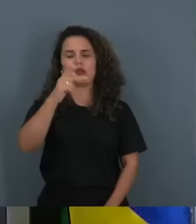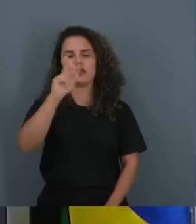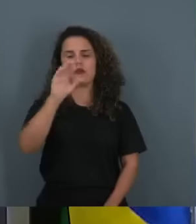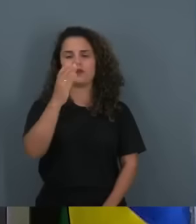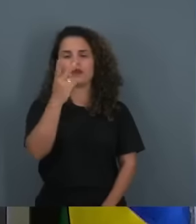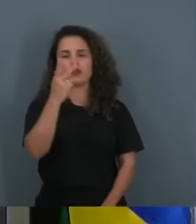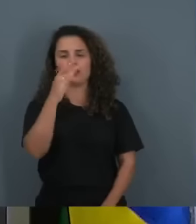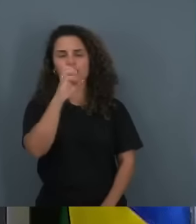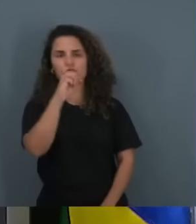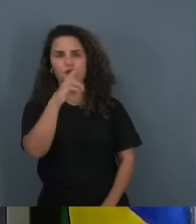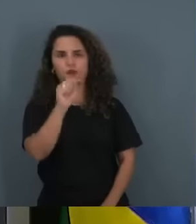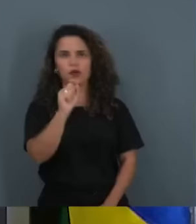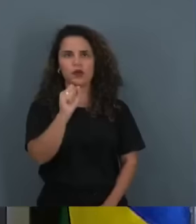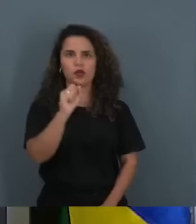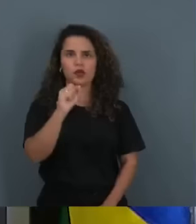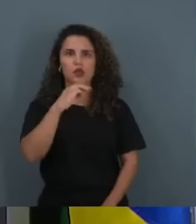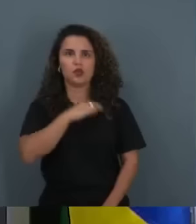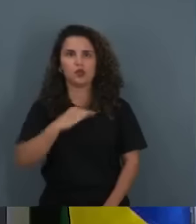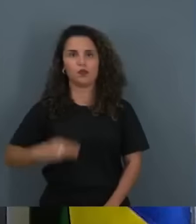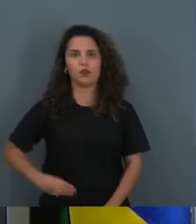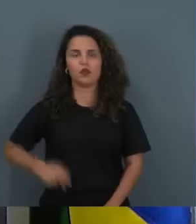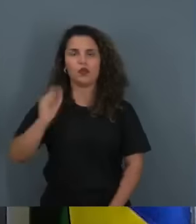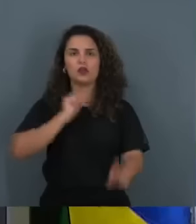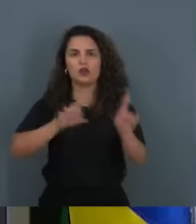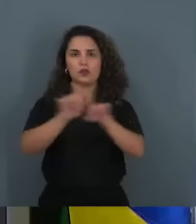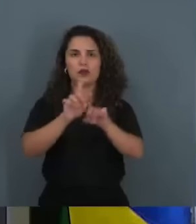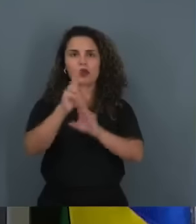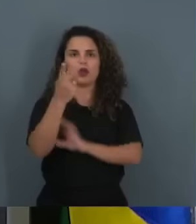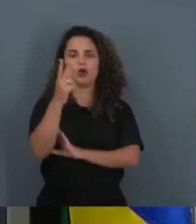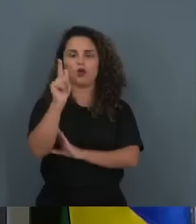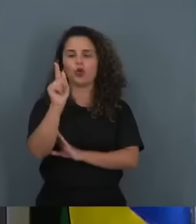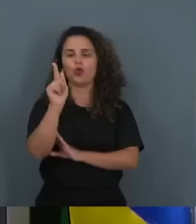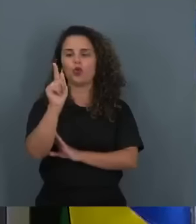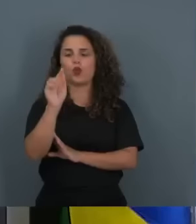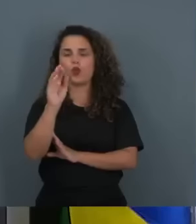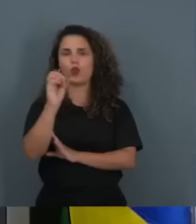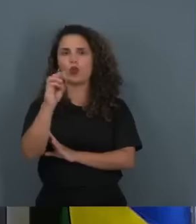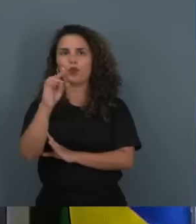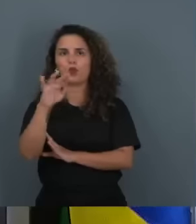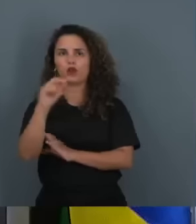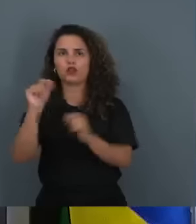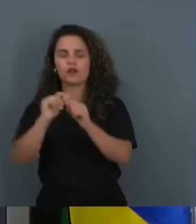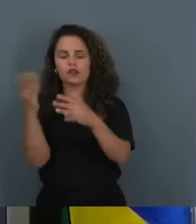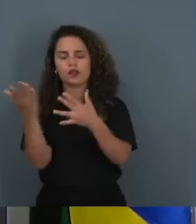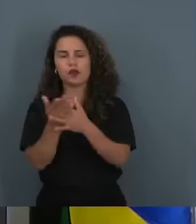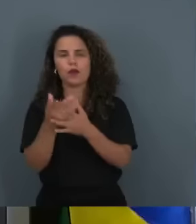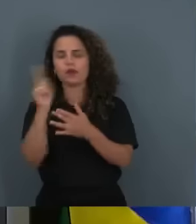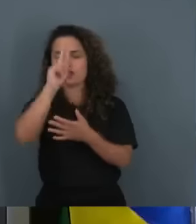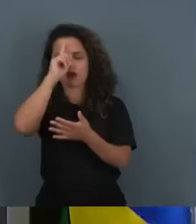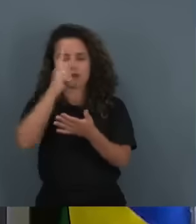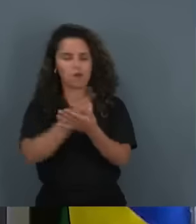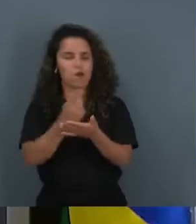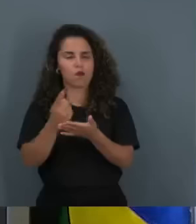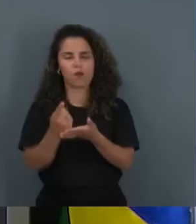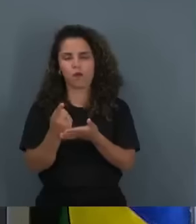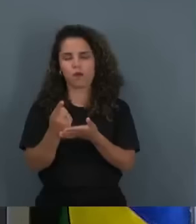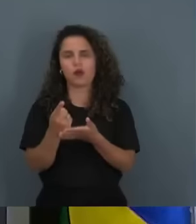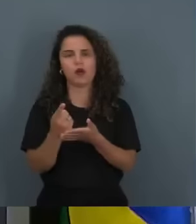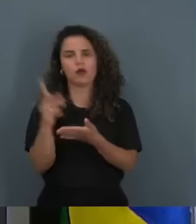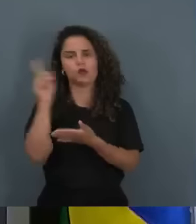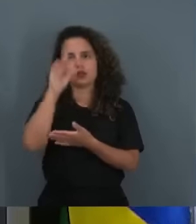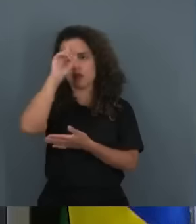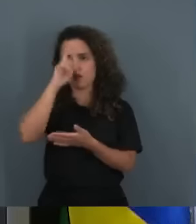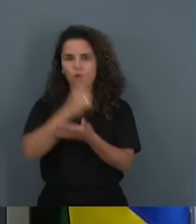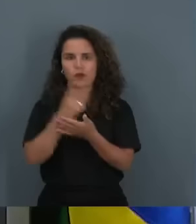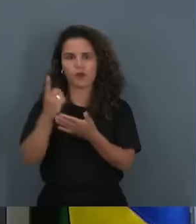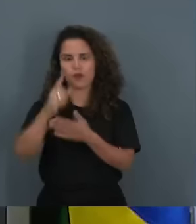imediatamente. E que Hugo Mota faça a sua parte lá e diga que não cumpra. Não cumpra